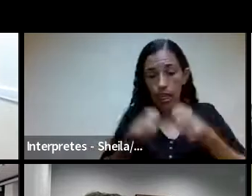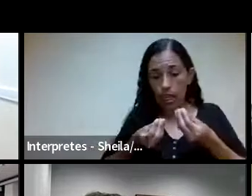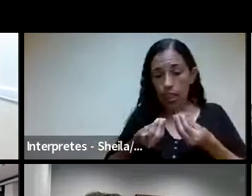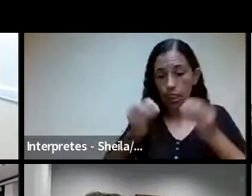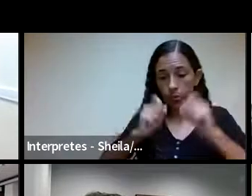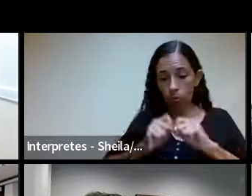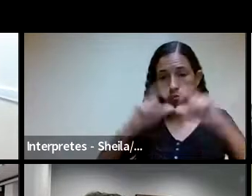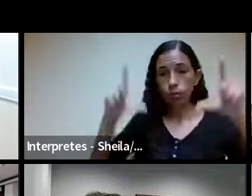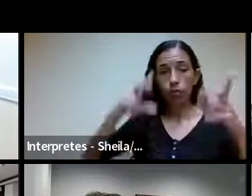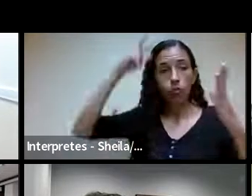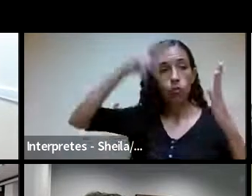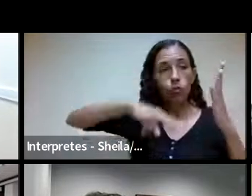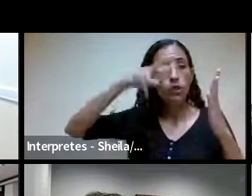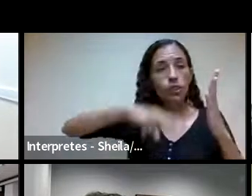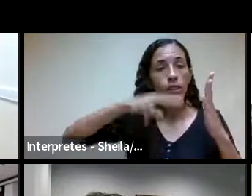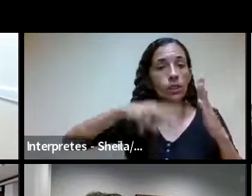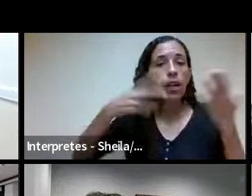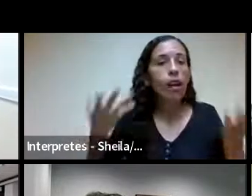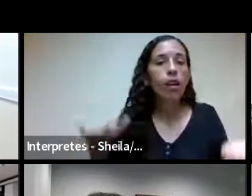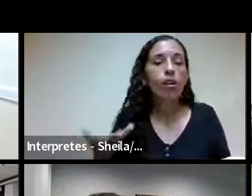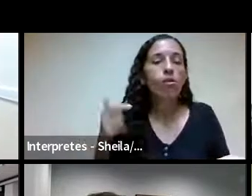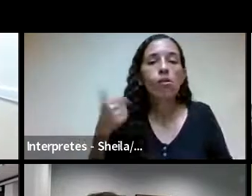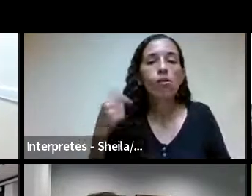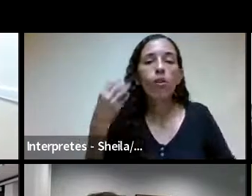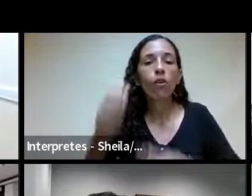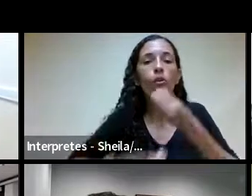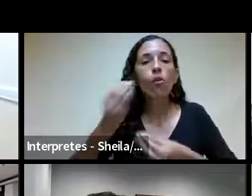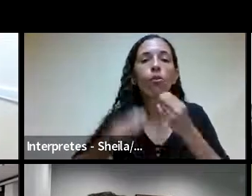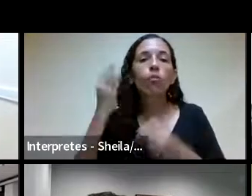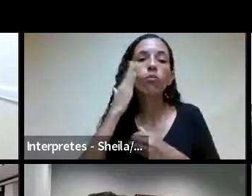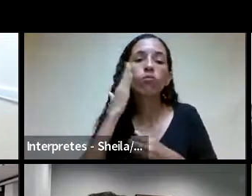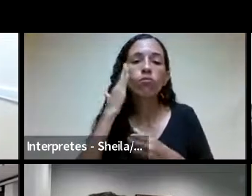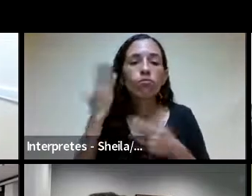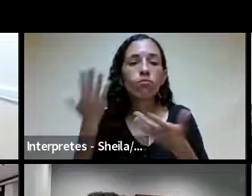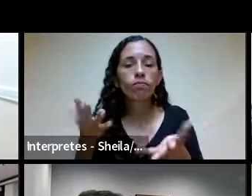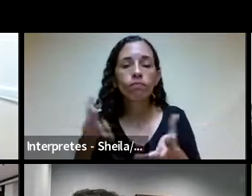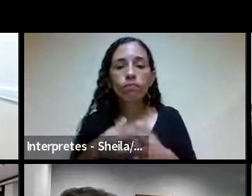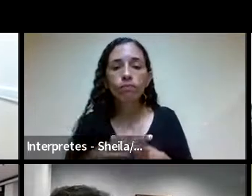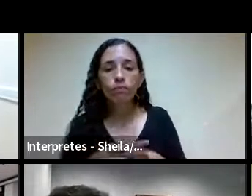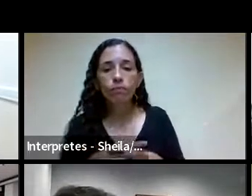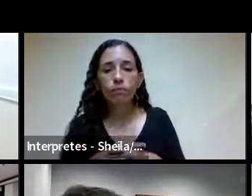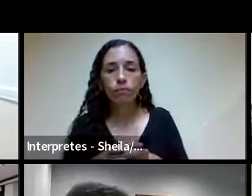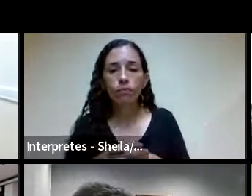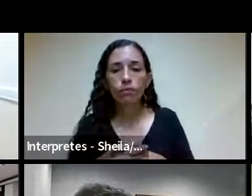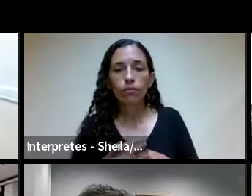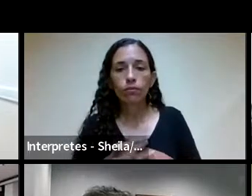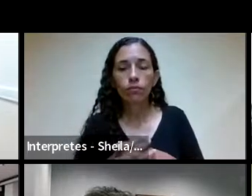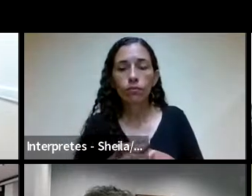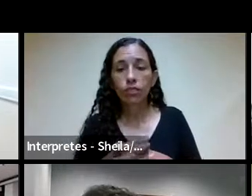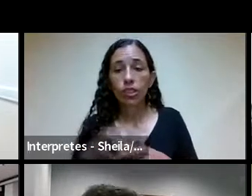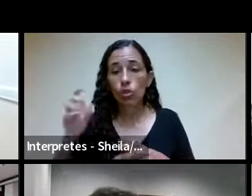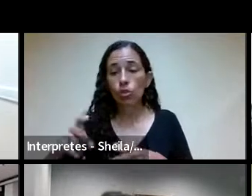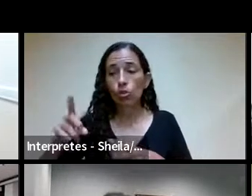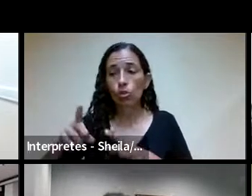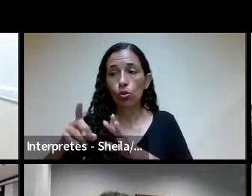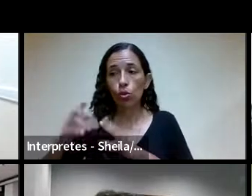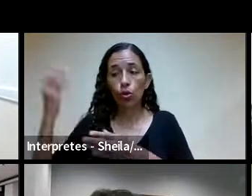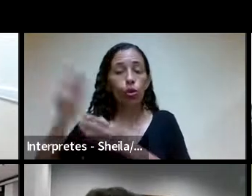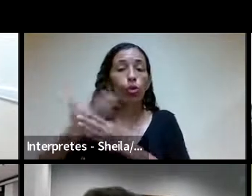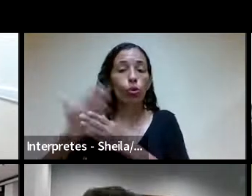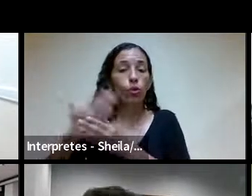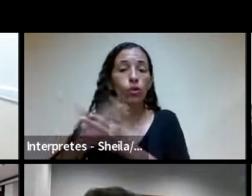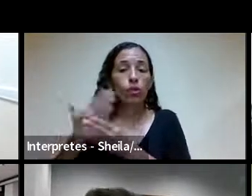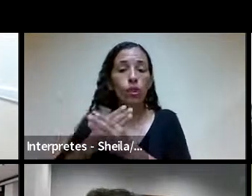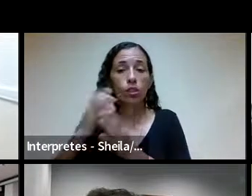ela não, esse e-mail não funcionava. Consta nos autos apenas o e-mail encaminhado pela serventia